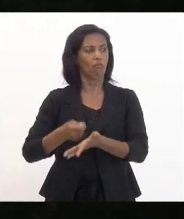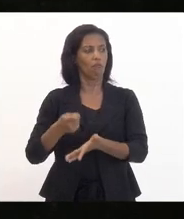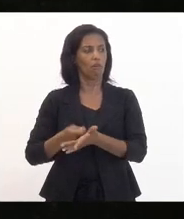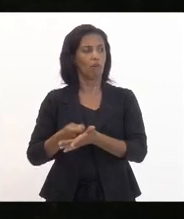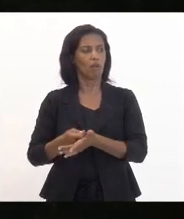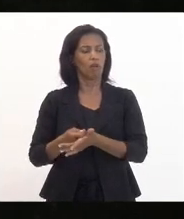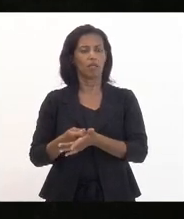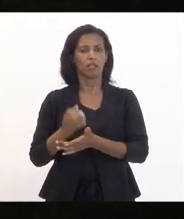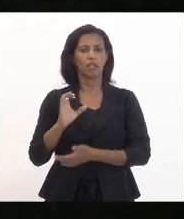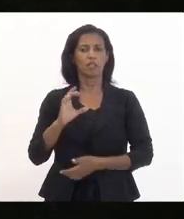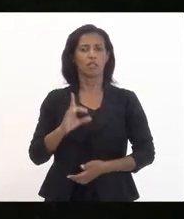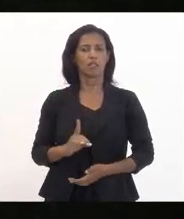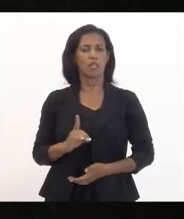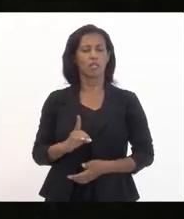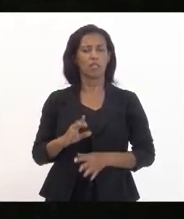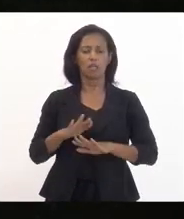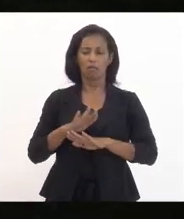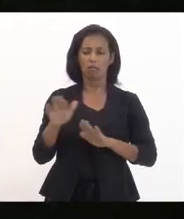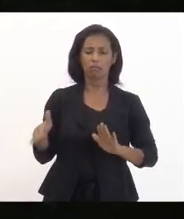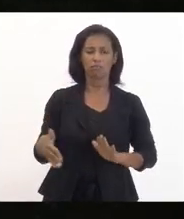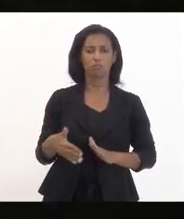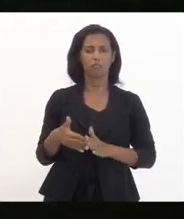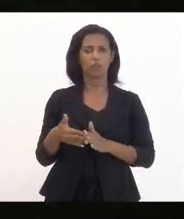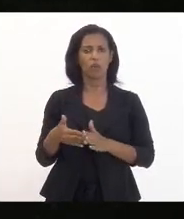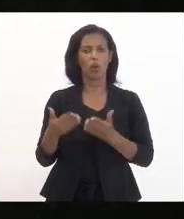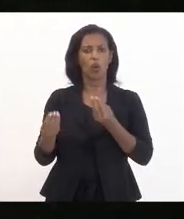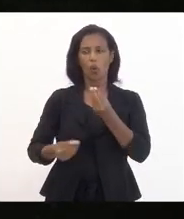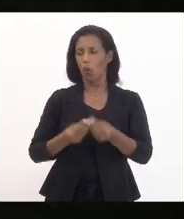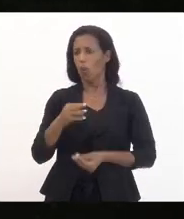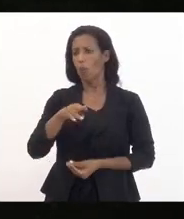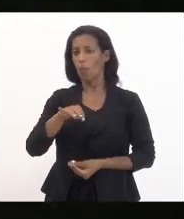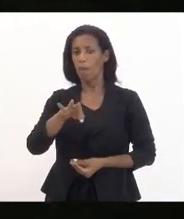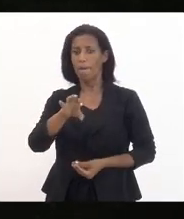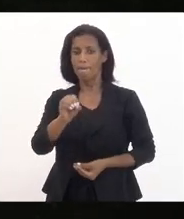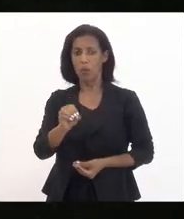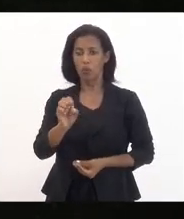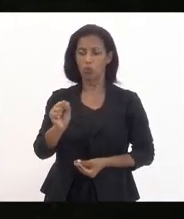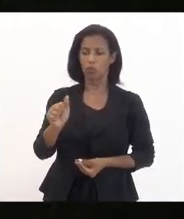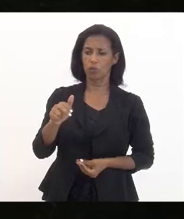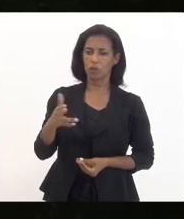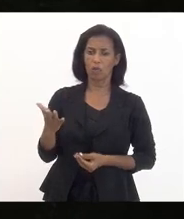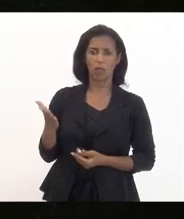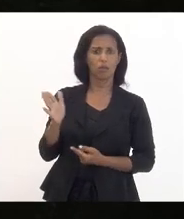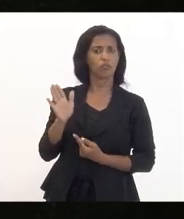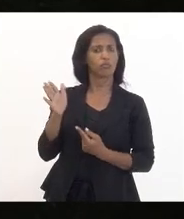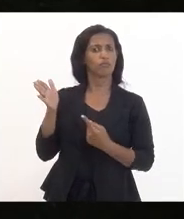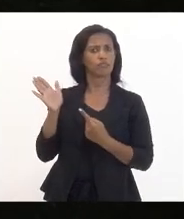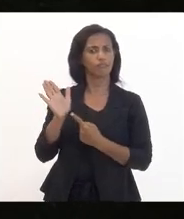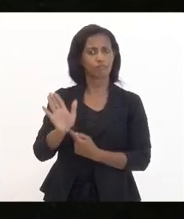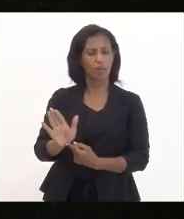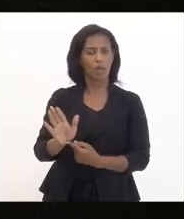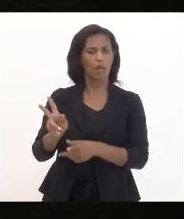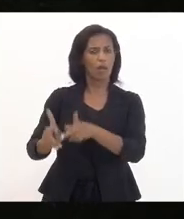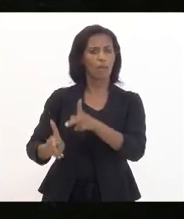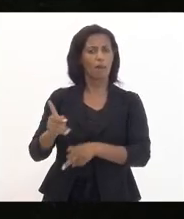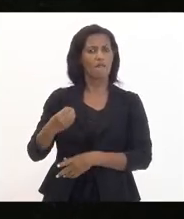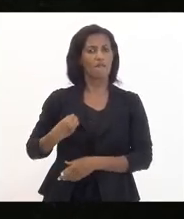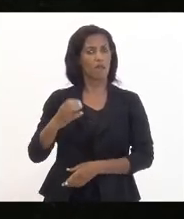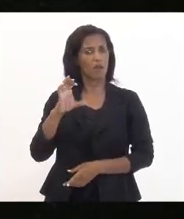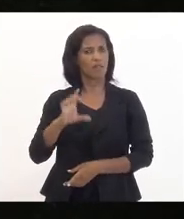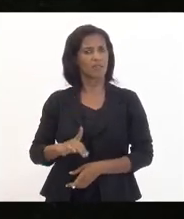cidadania plena, como Milton Santos bem referenciou, essa população vive uma